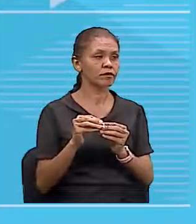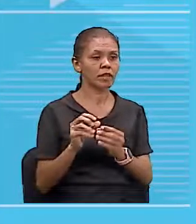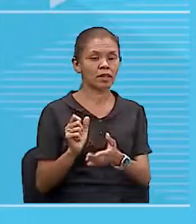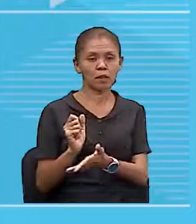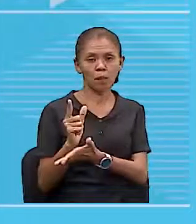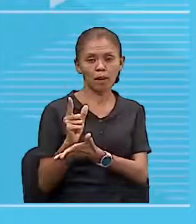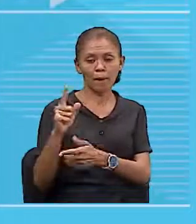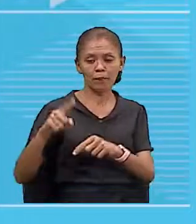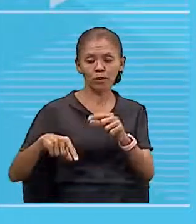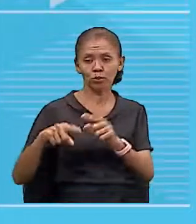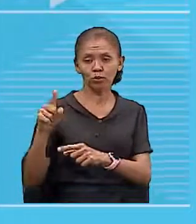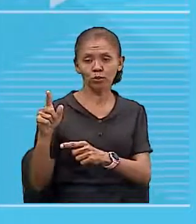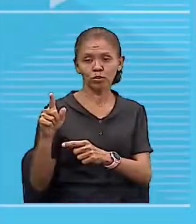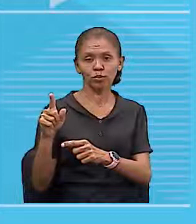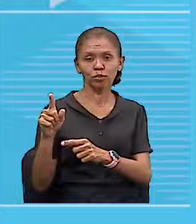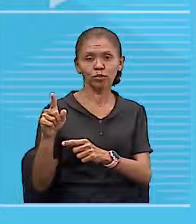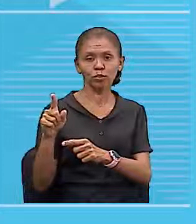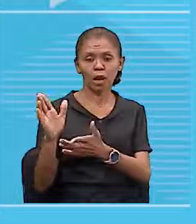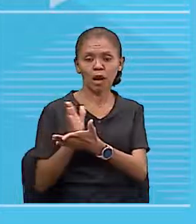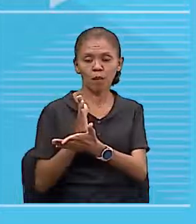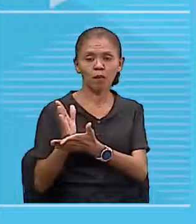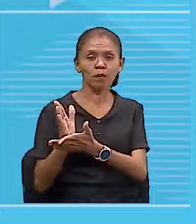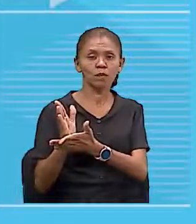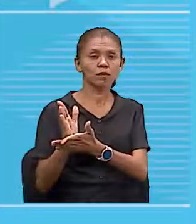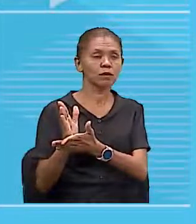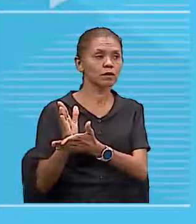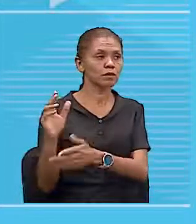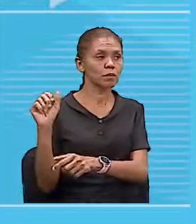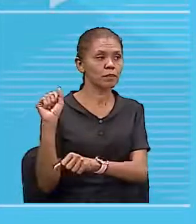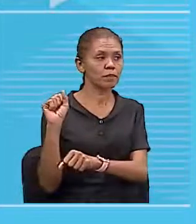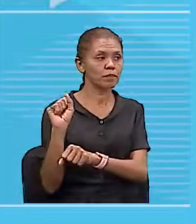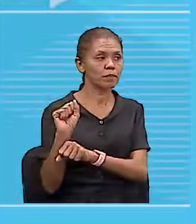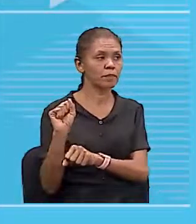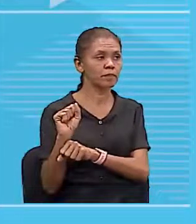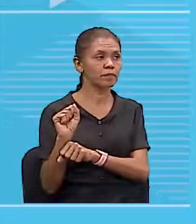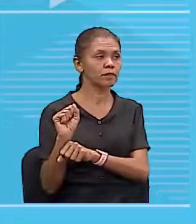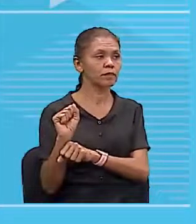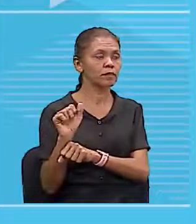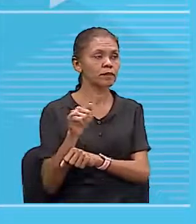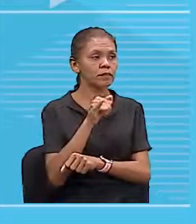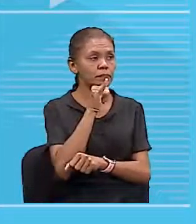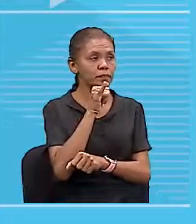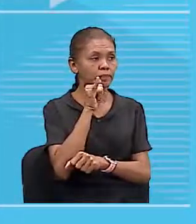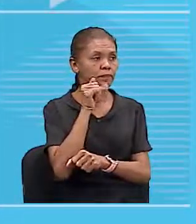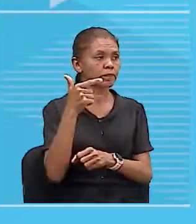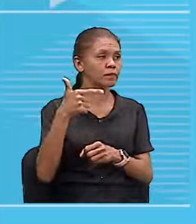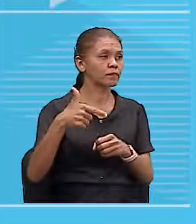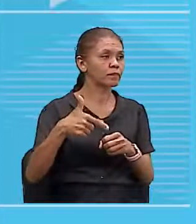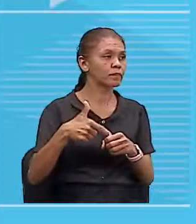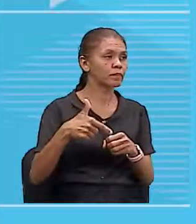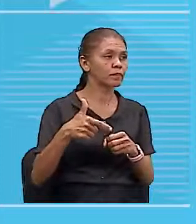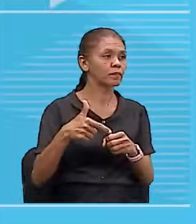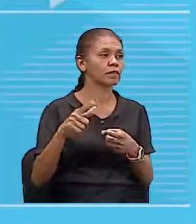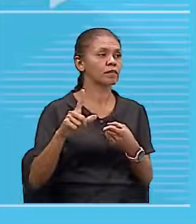coisas no mesmo período porém Combustíveis e